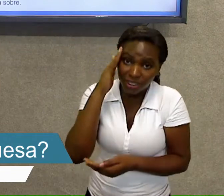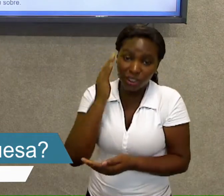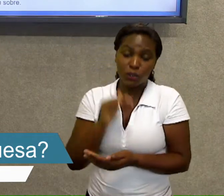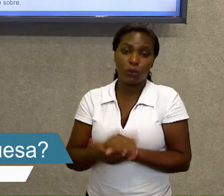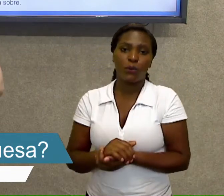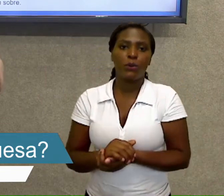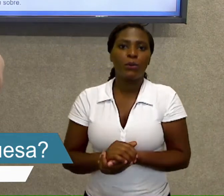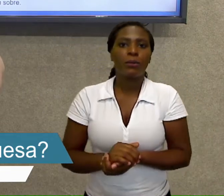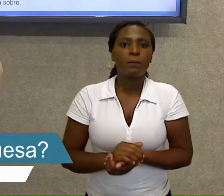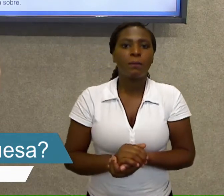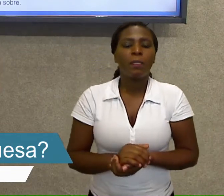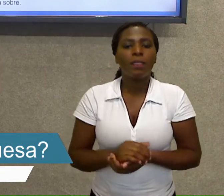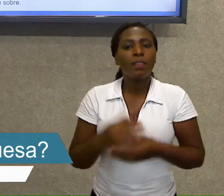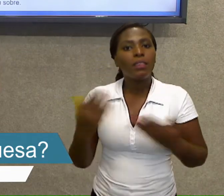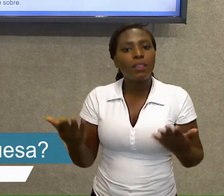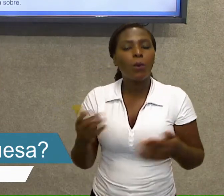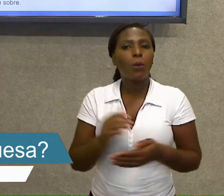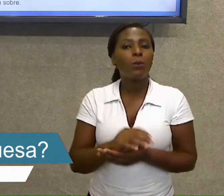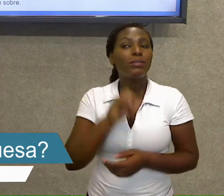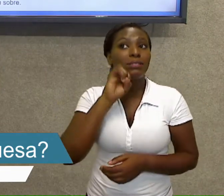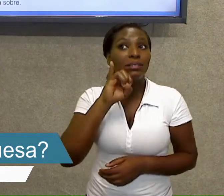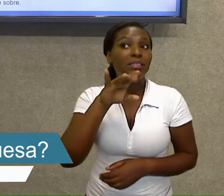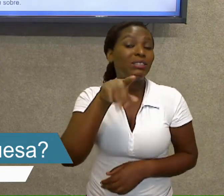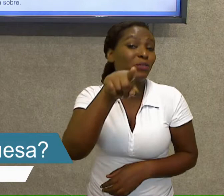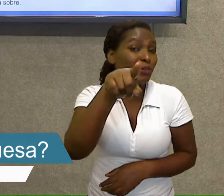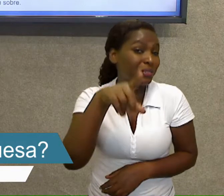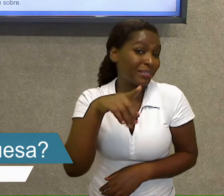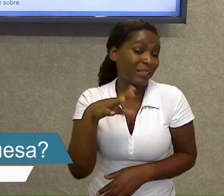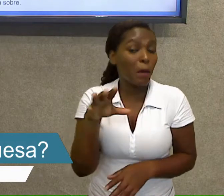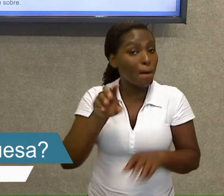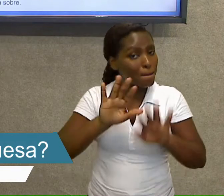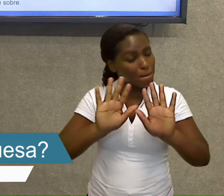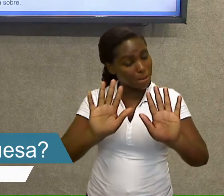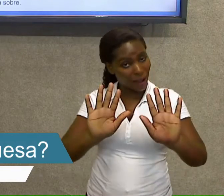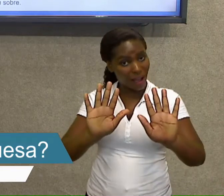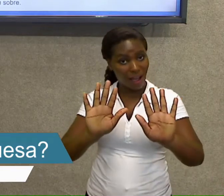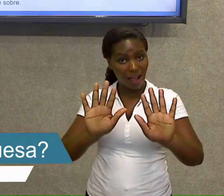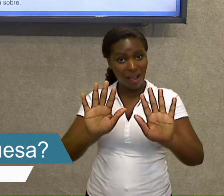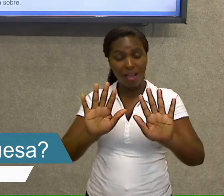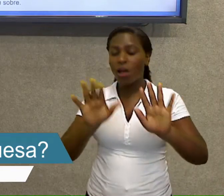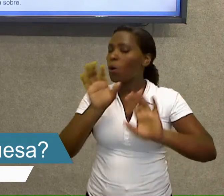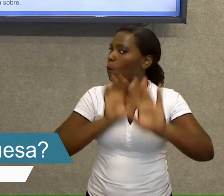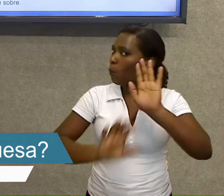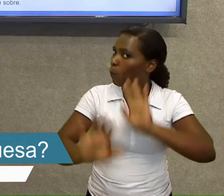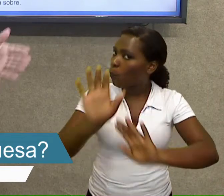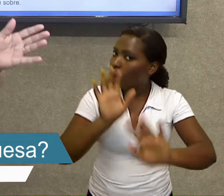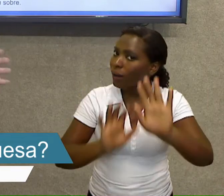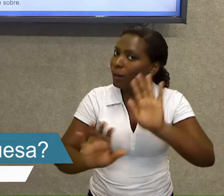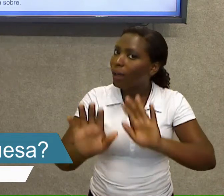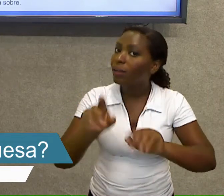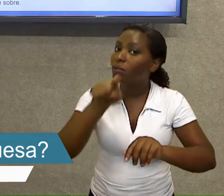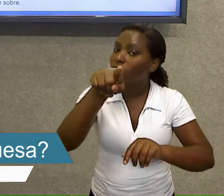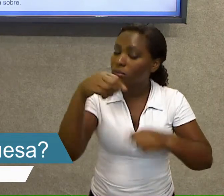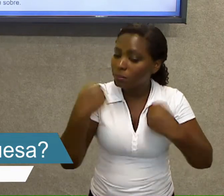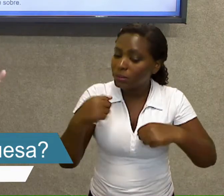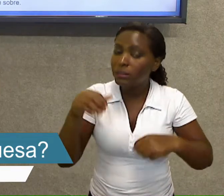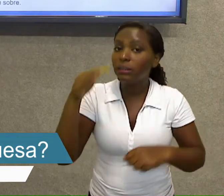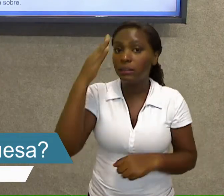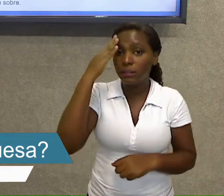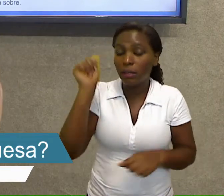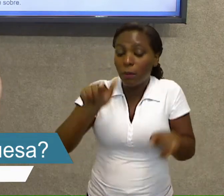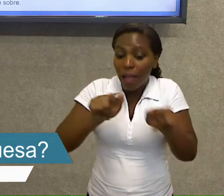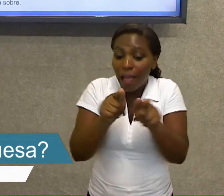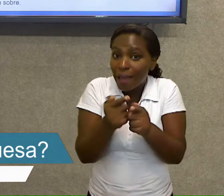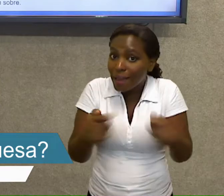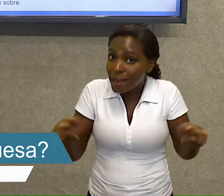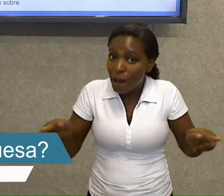prestar um vestibular, você vai fazer um concurso, você tem que saber a norma culta, que é a gramática. Não tem